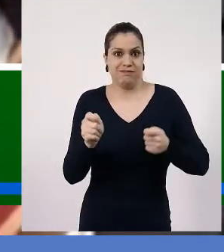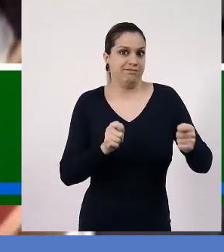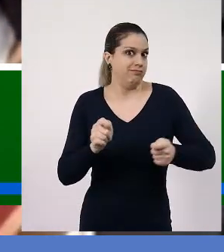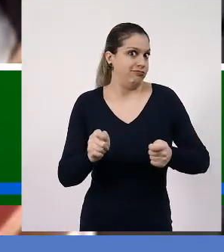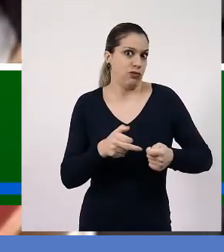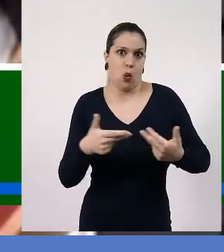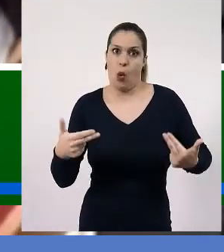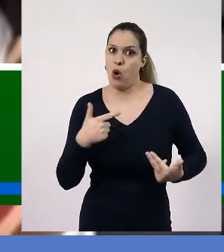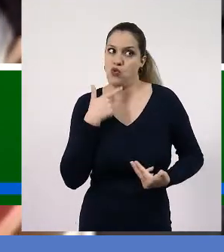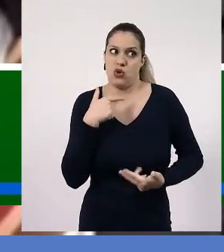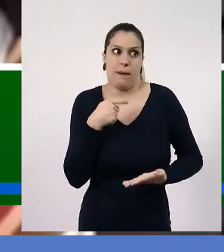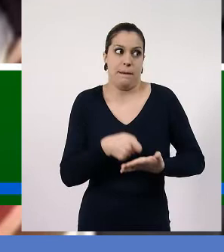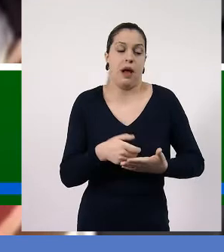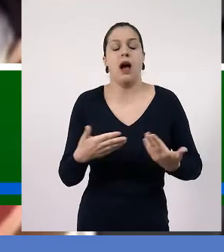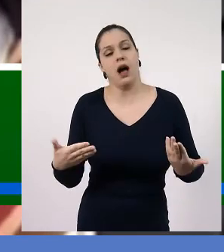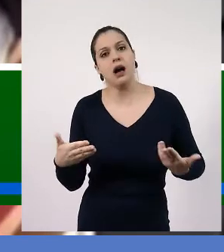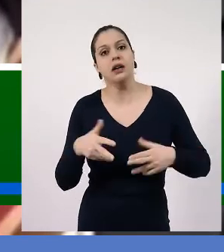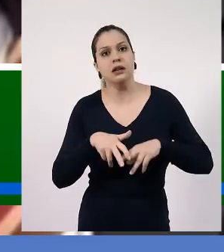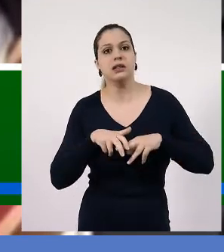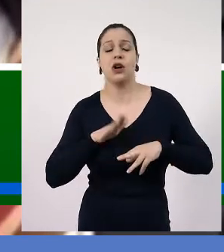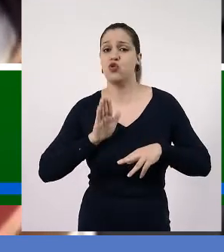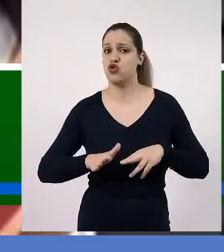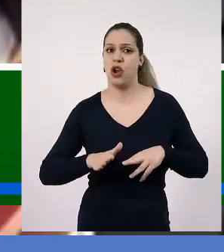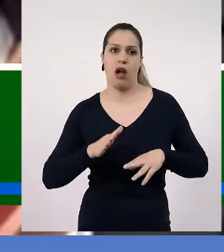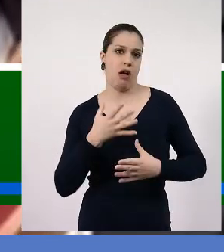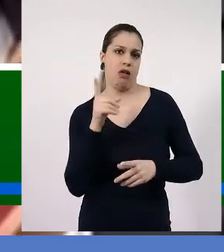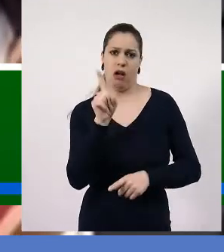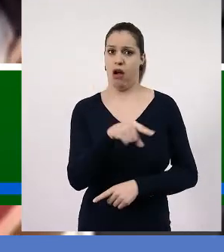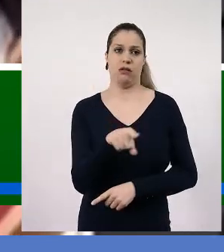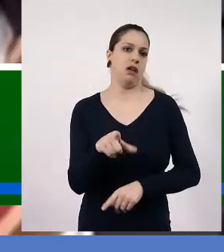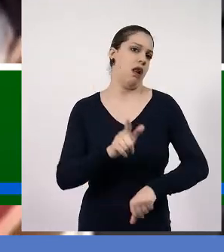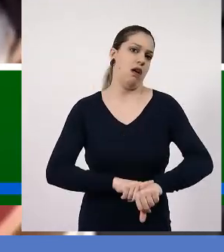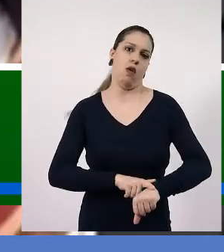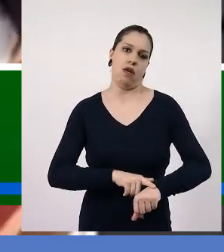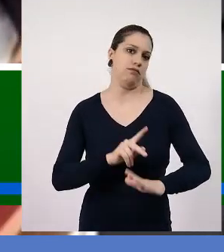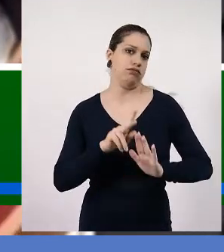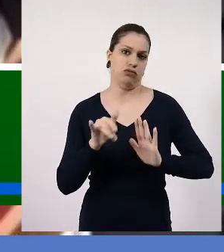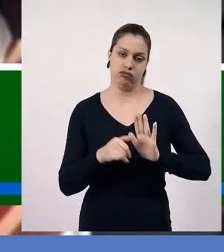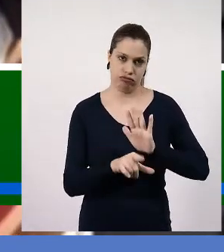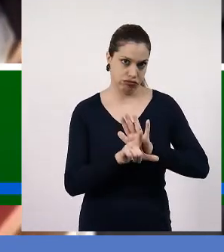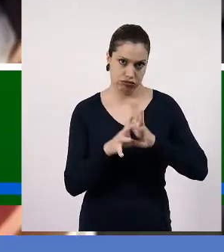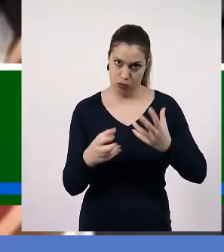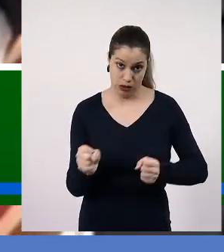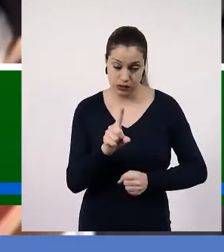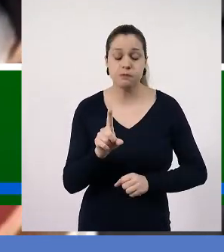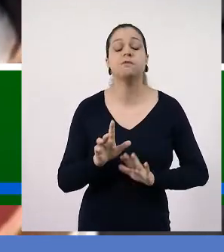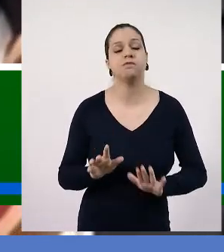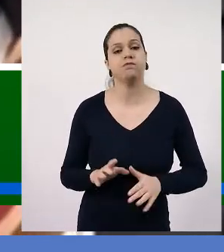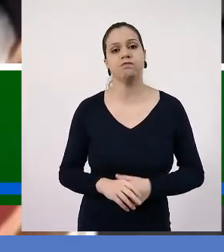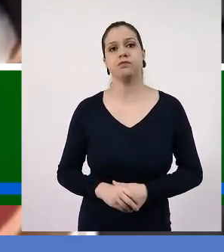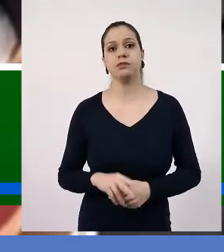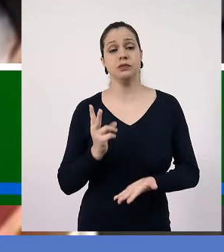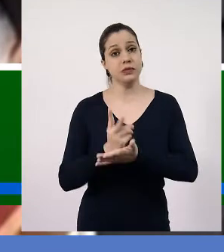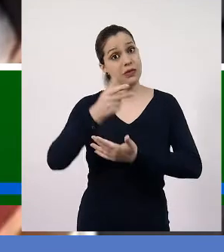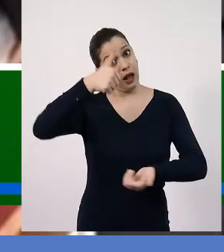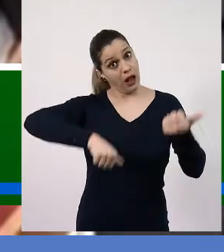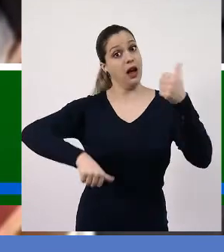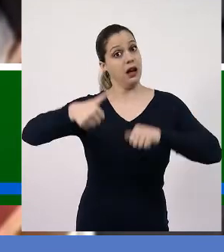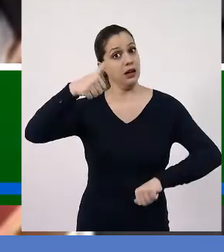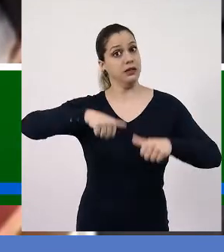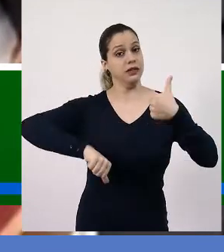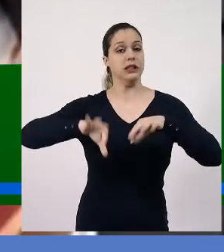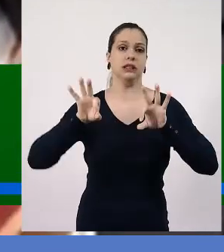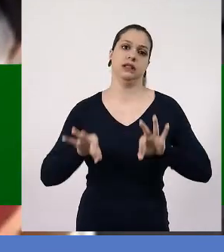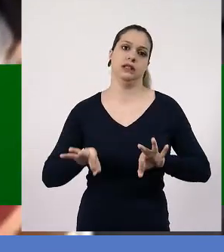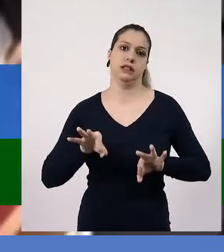por inconstitucionalidade, e assim a gente vem atuando, né, nessas questões. Aquilo que a gente